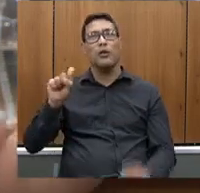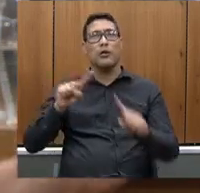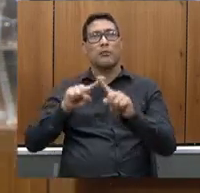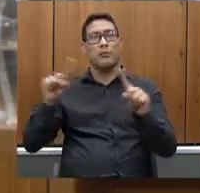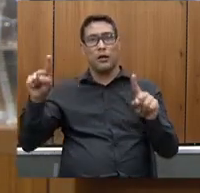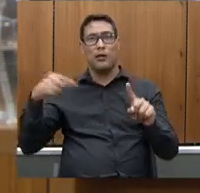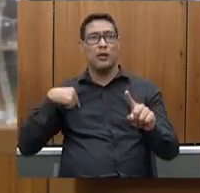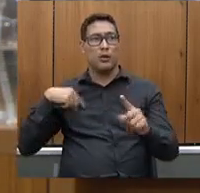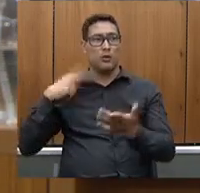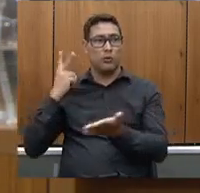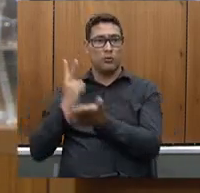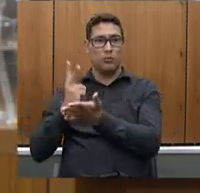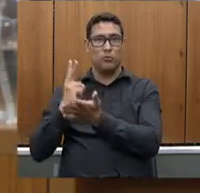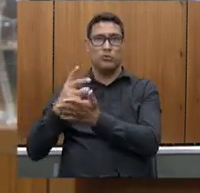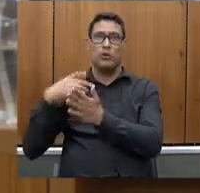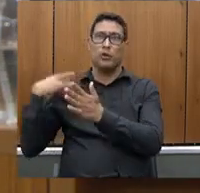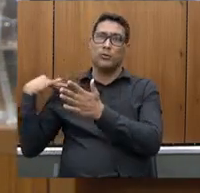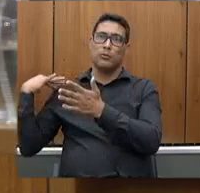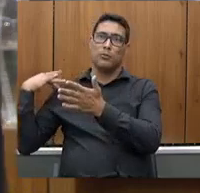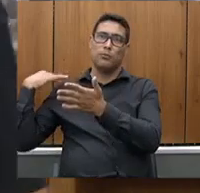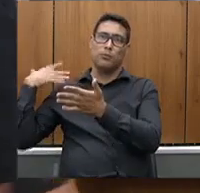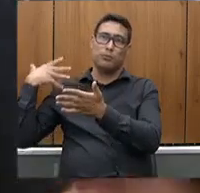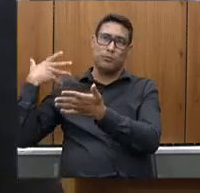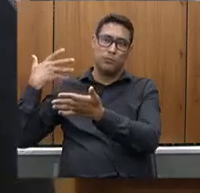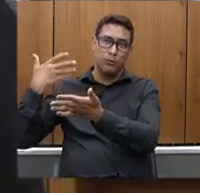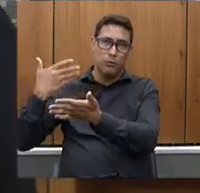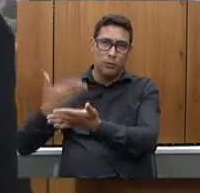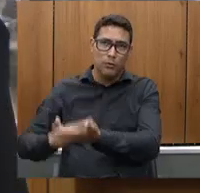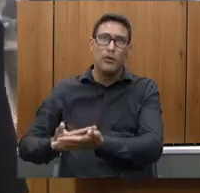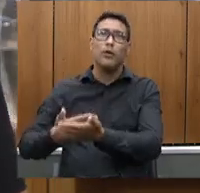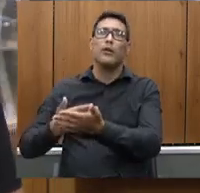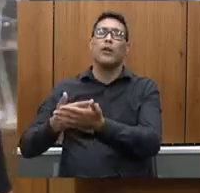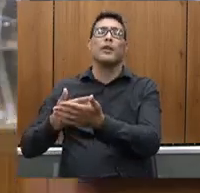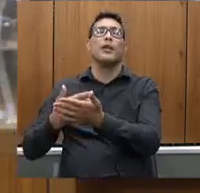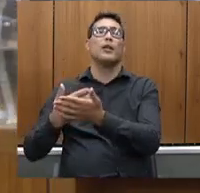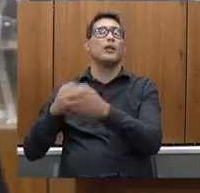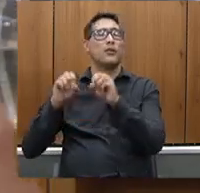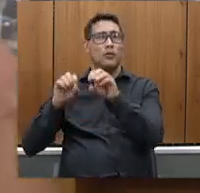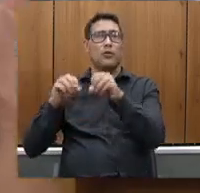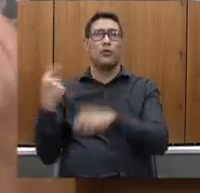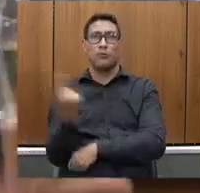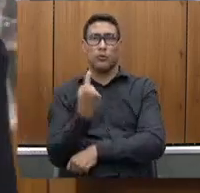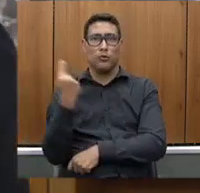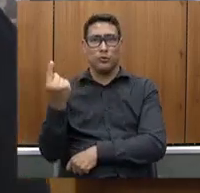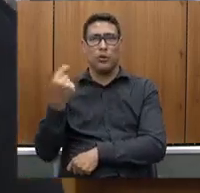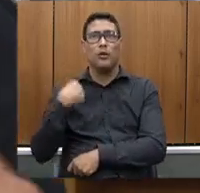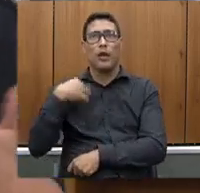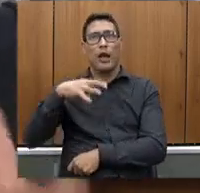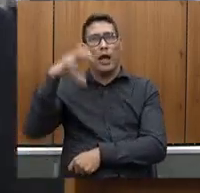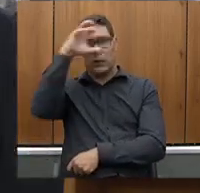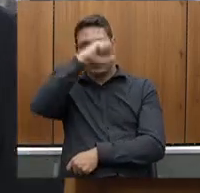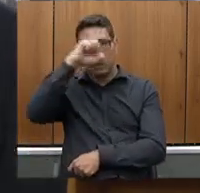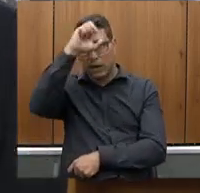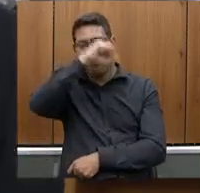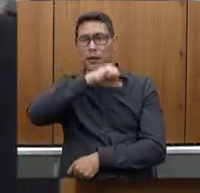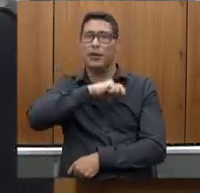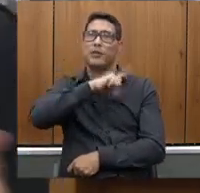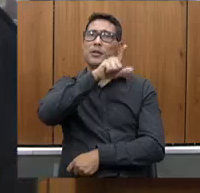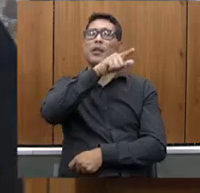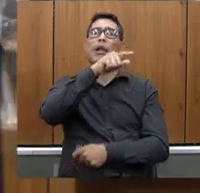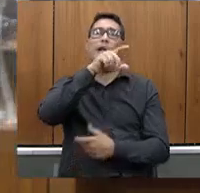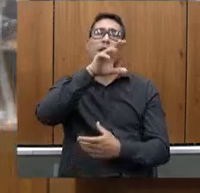isso com ele pelo resto da vida e claro passou para todos nós né a gente aprende em casa